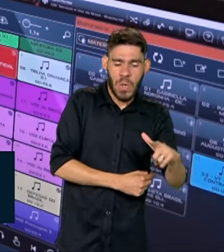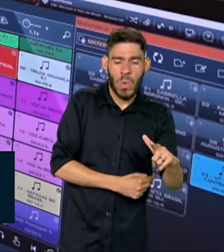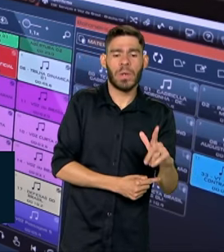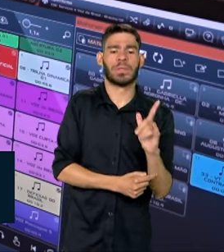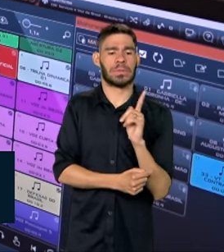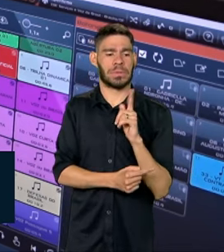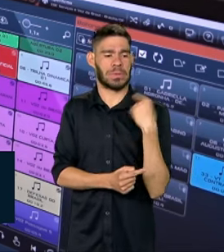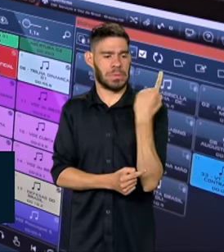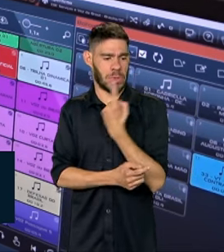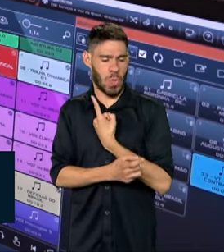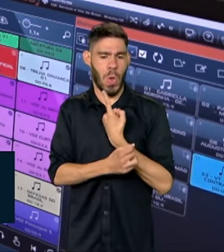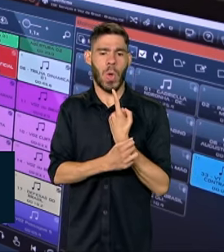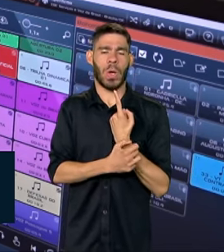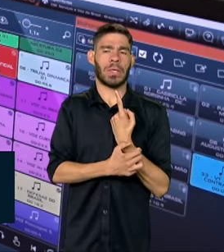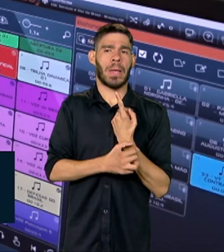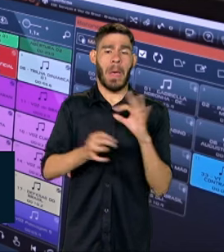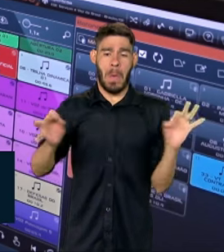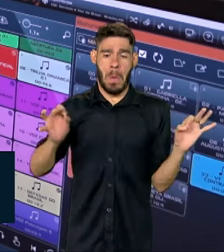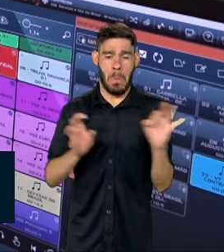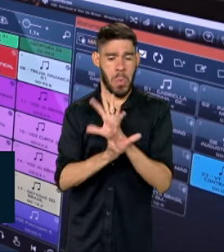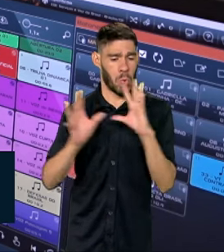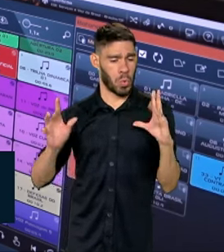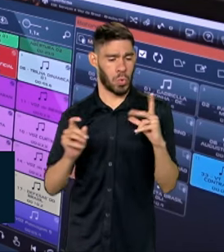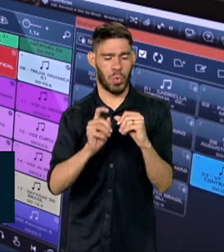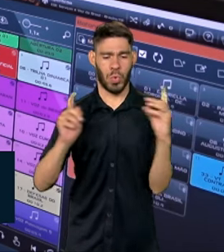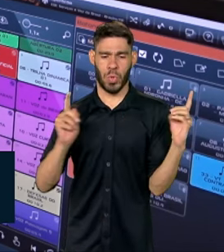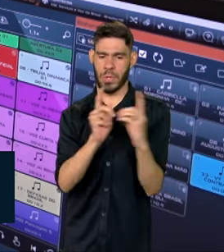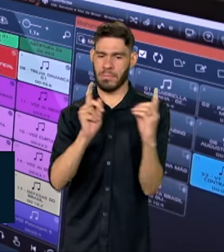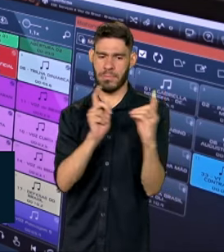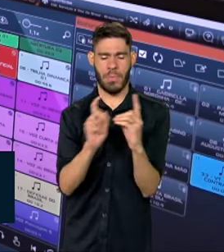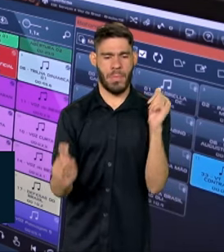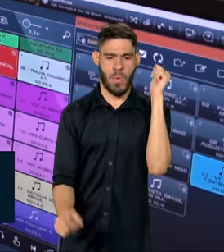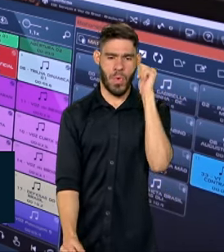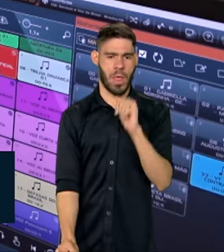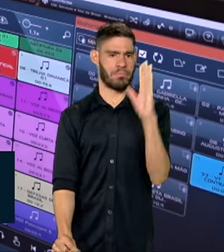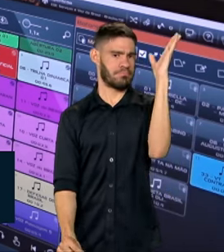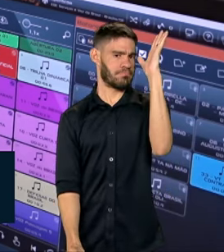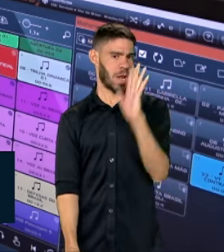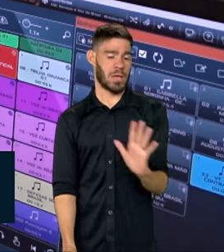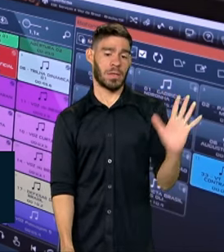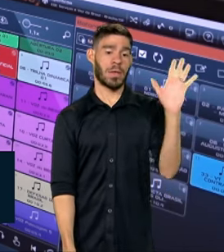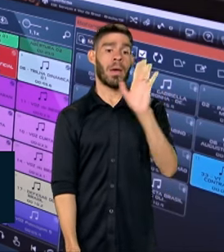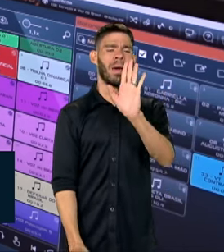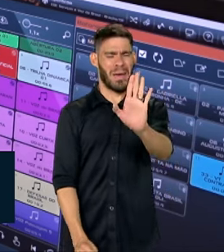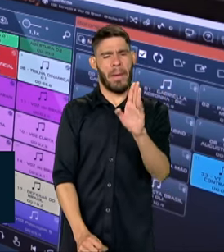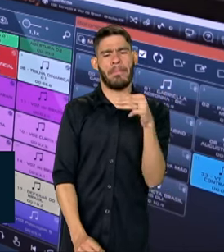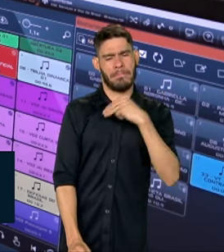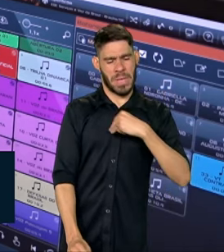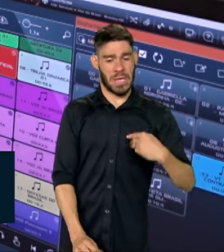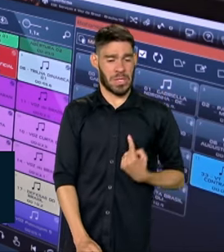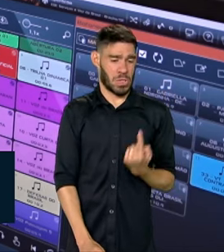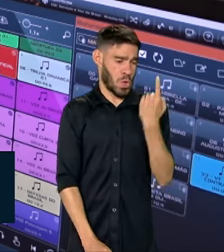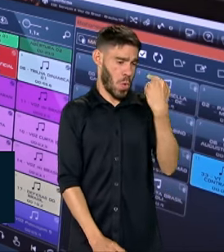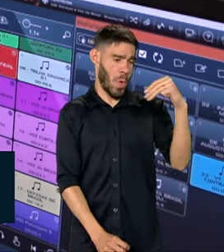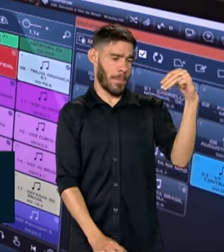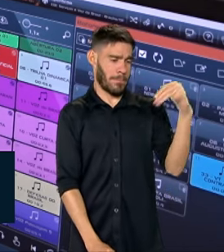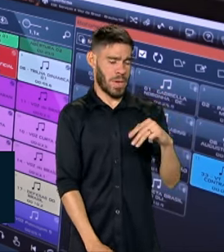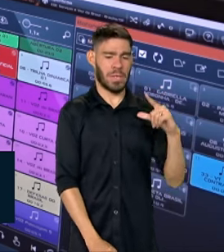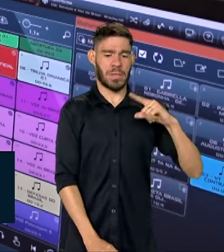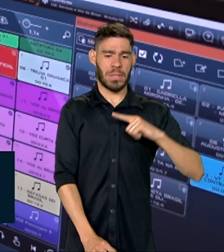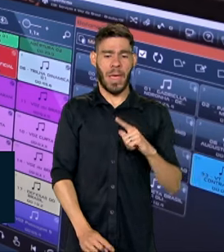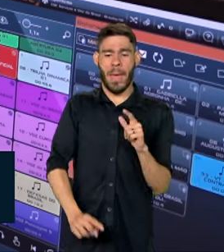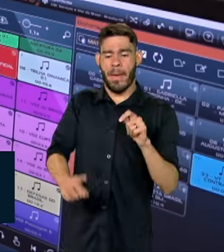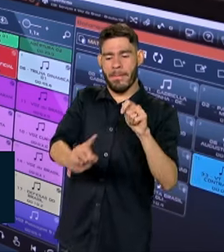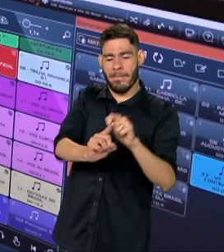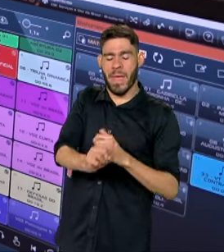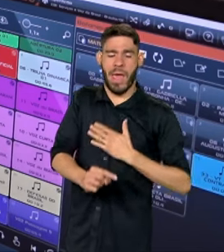nós estamos agora prontos para atender todas as mulheres do Brasil. Ministra, a gente tem mais um minutinho, mas estamos no Agosto